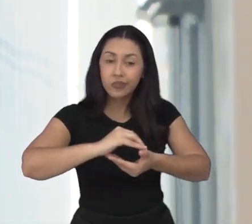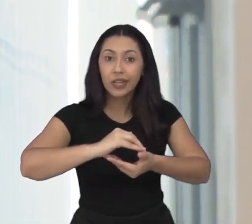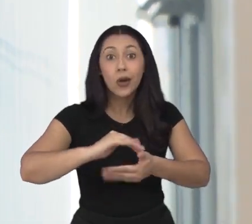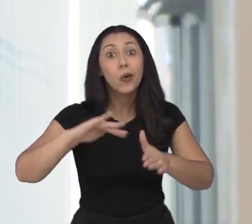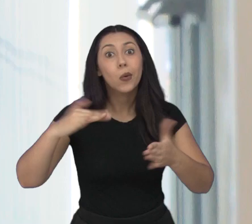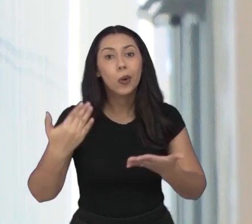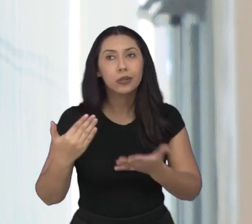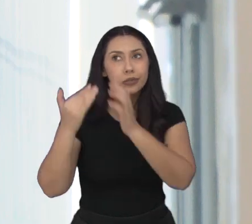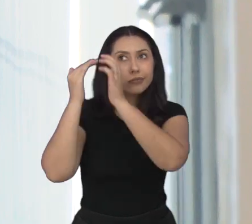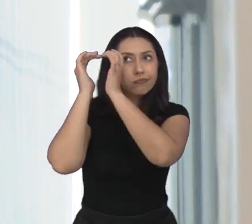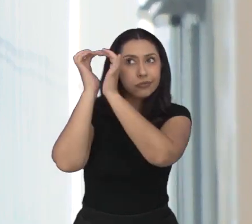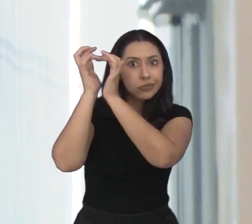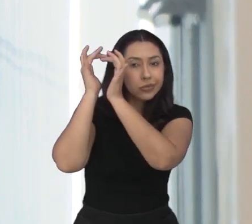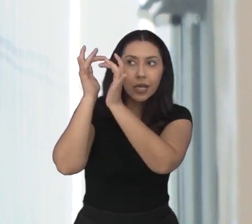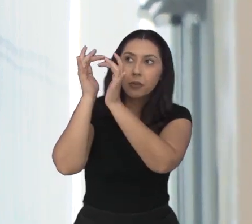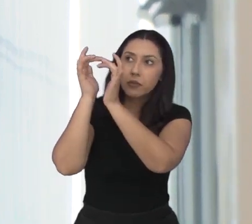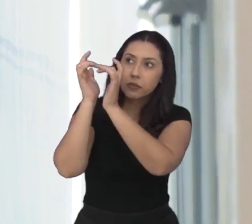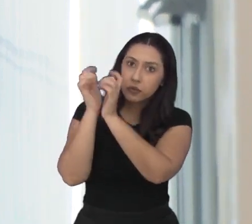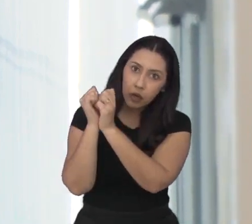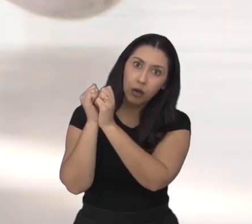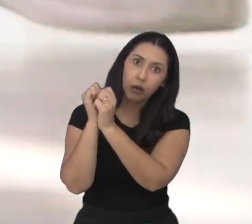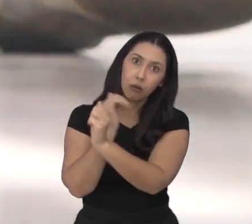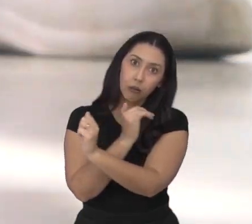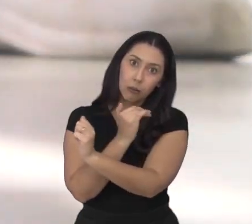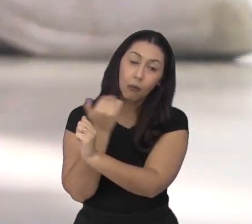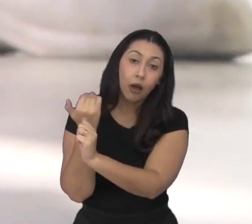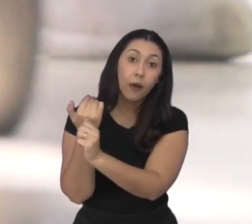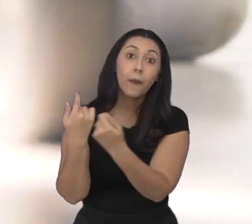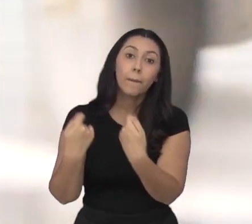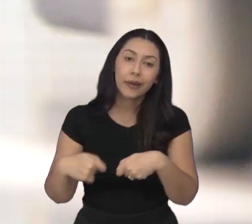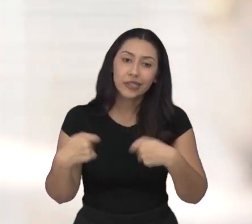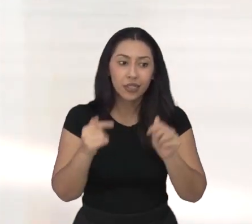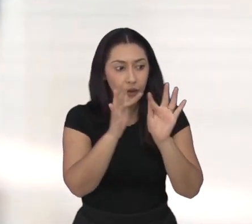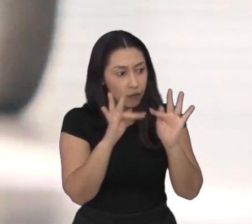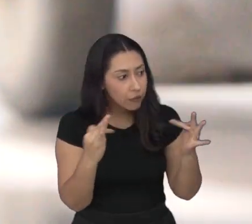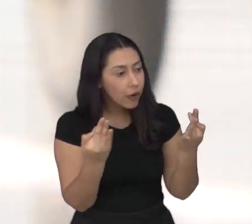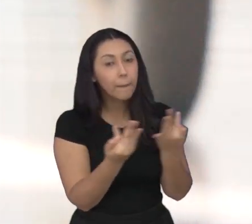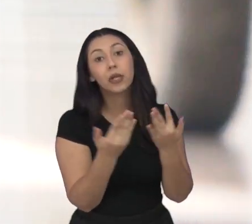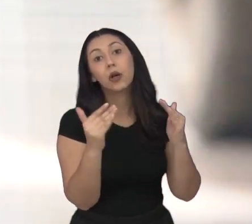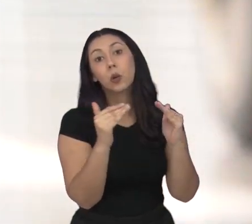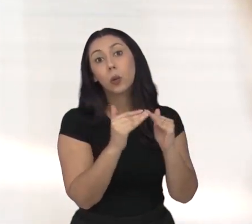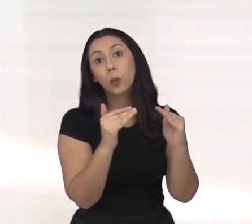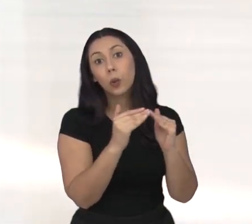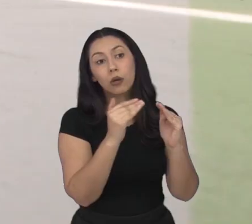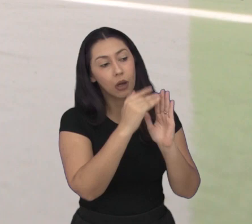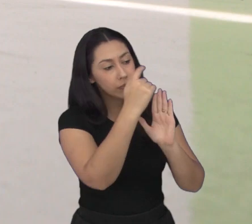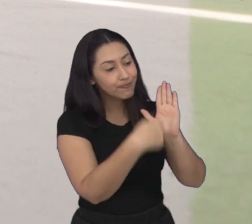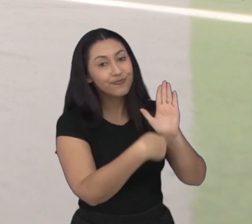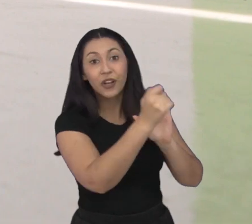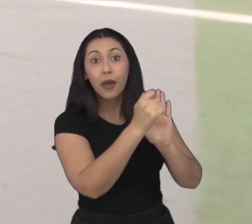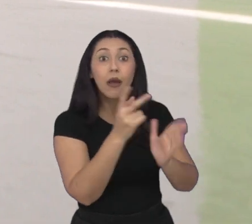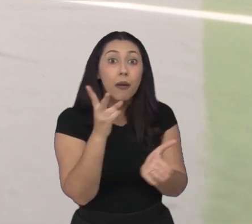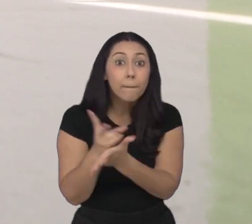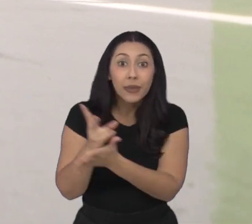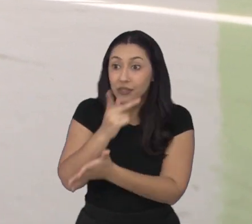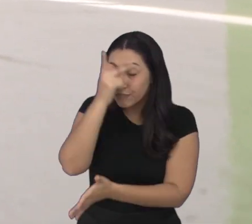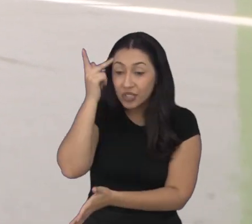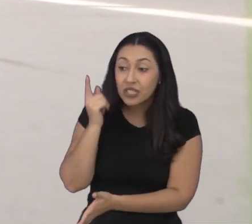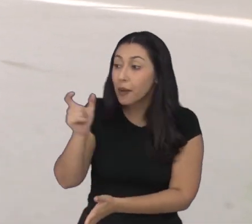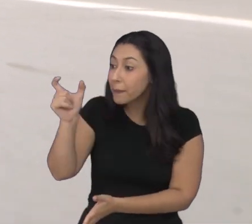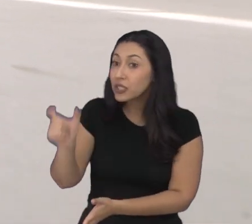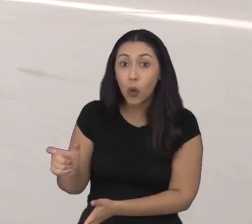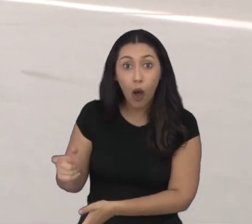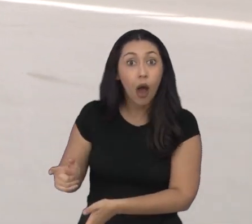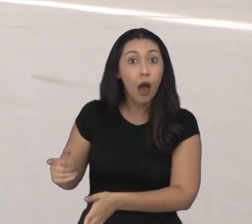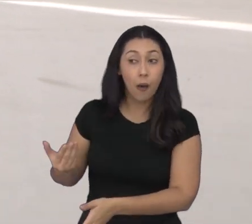após a constatação da morte encefálica só acontece com o consentimento da família, mesmo que o paciente em